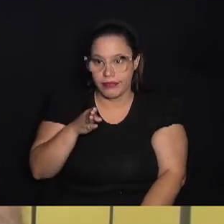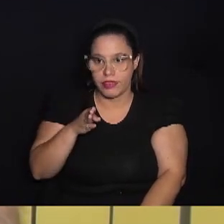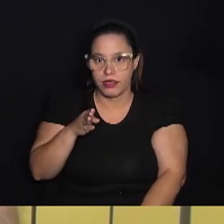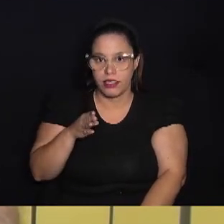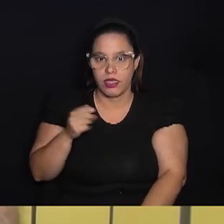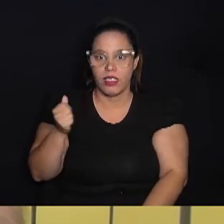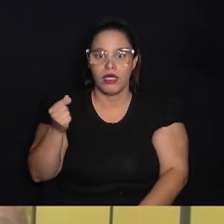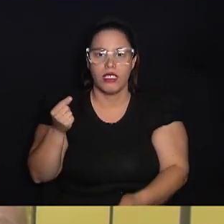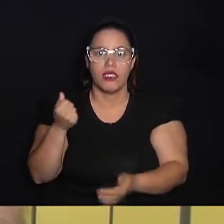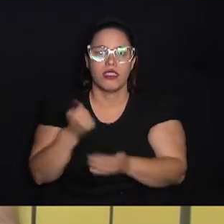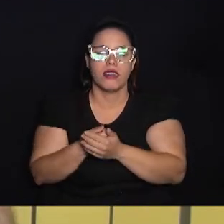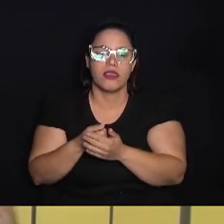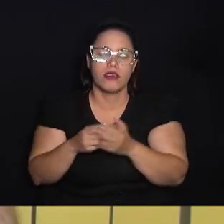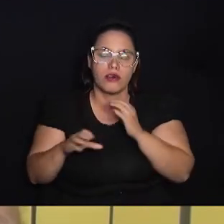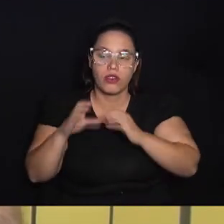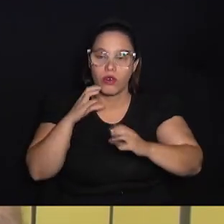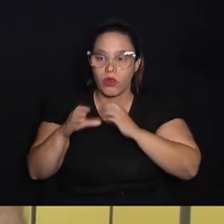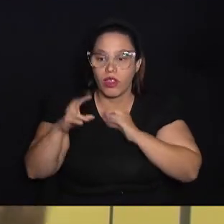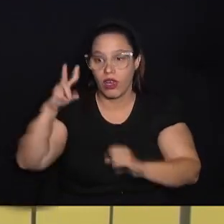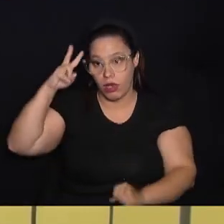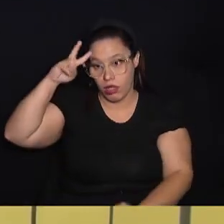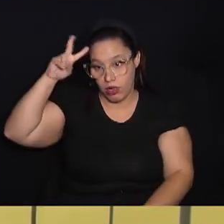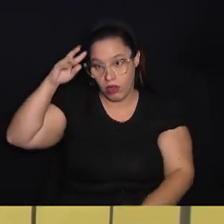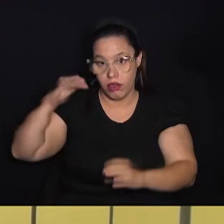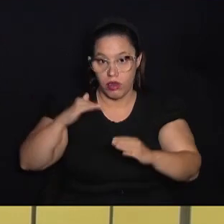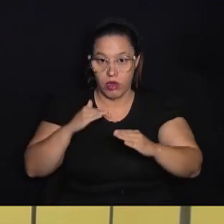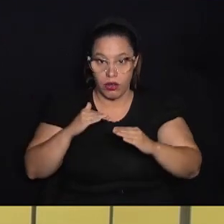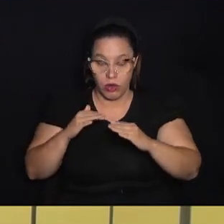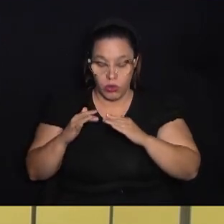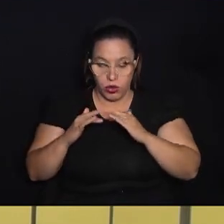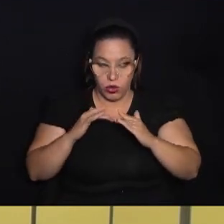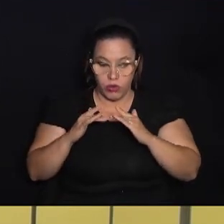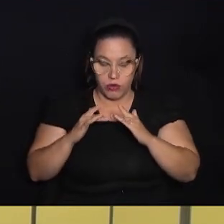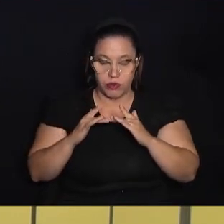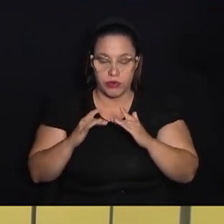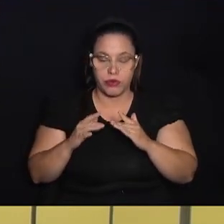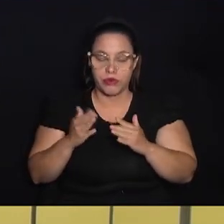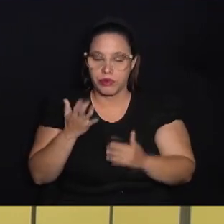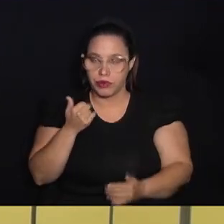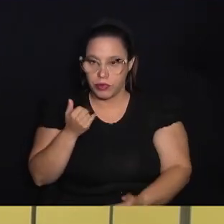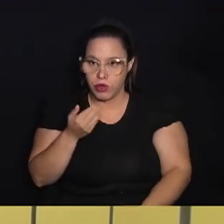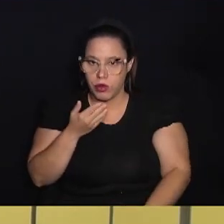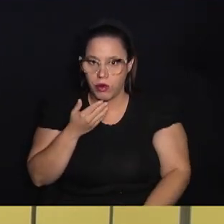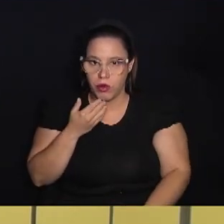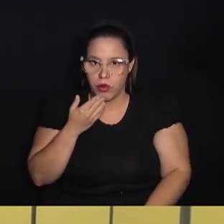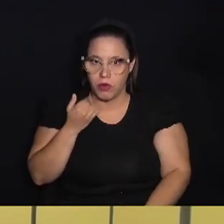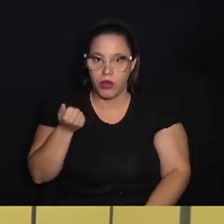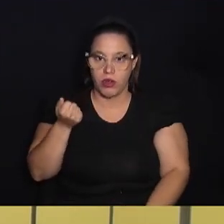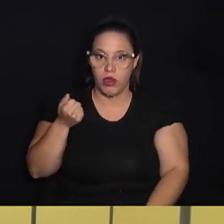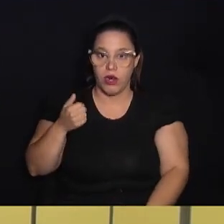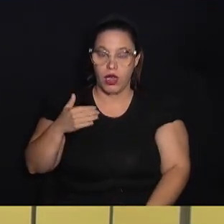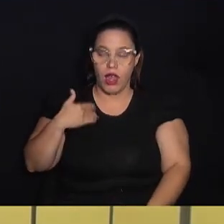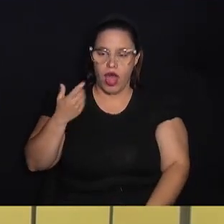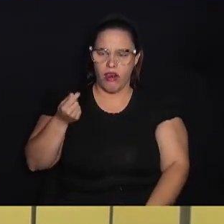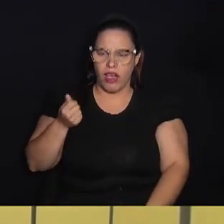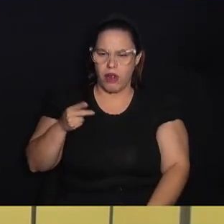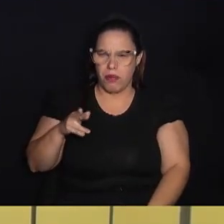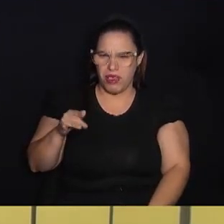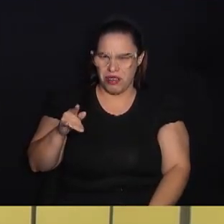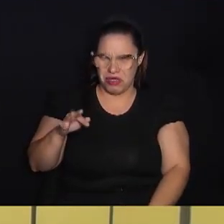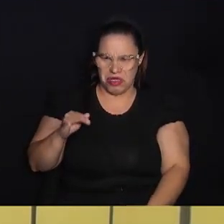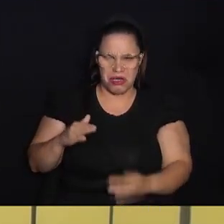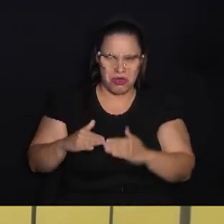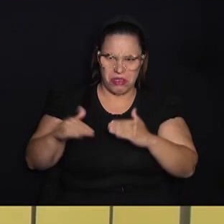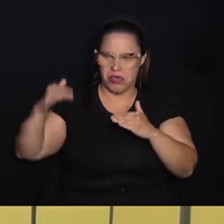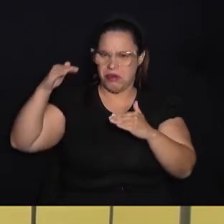contarem as histórias se elas contribuírem com alimento a gente acha que tem uma energia maior aí eu lógico que eu quero Patrocínio mas eu quero o patrocínio de grandes empresas